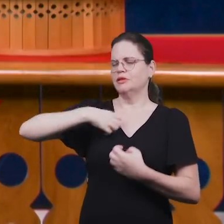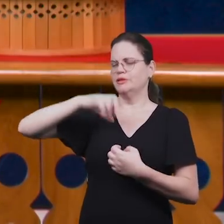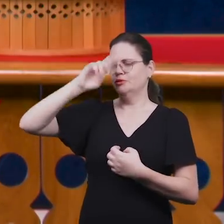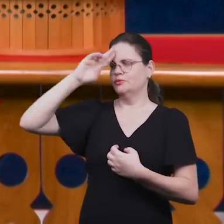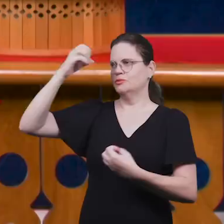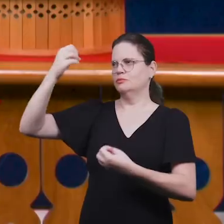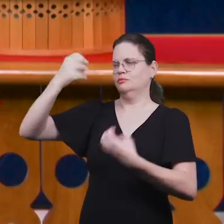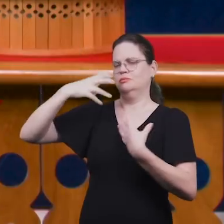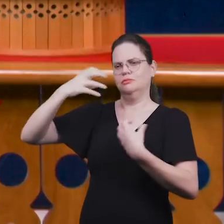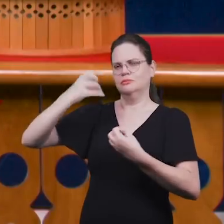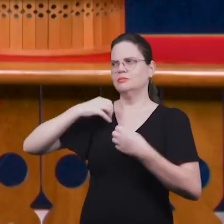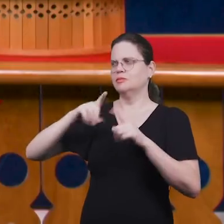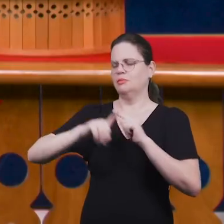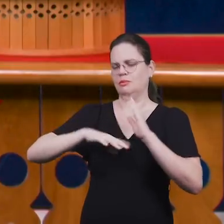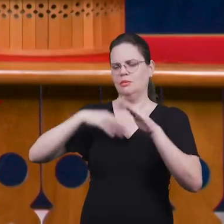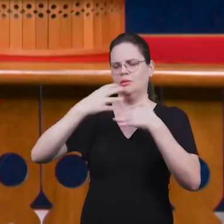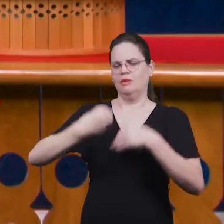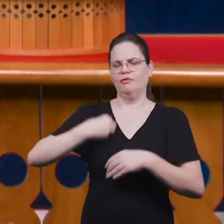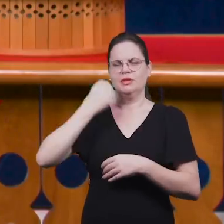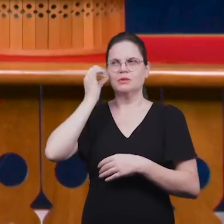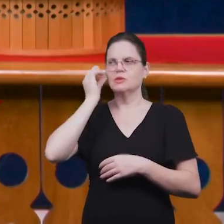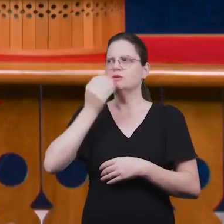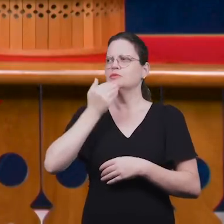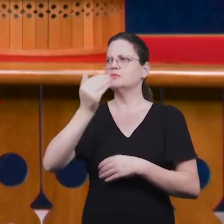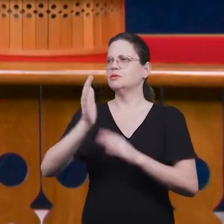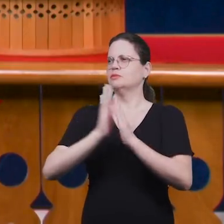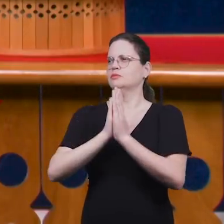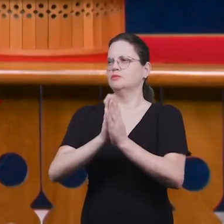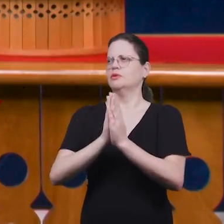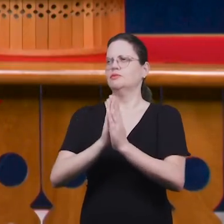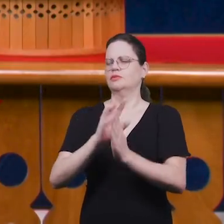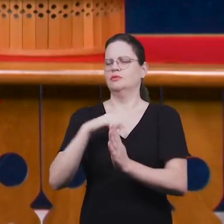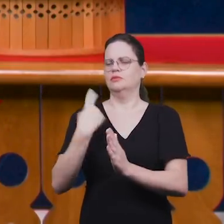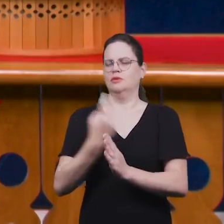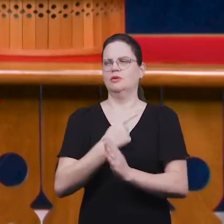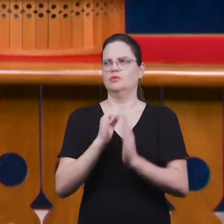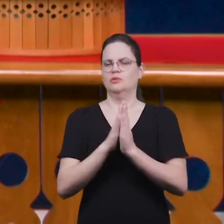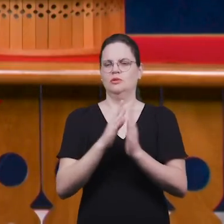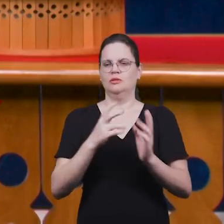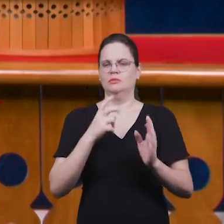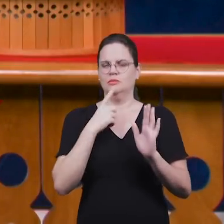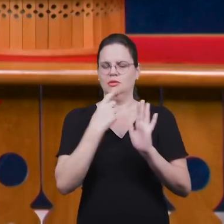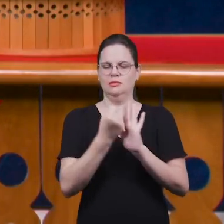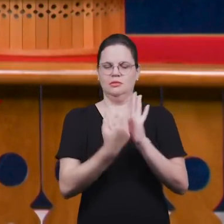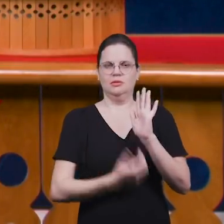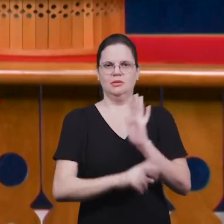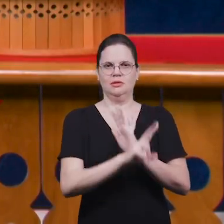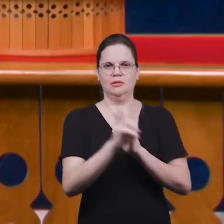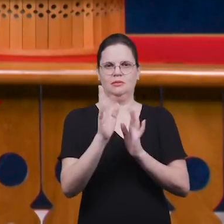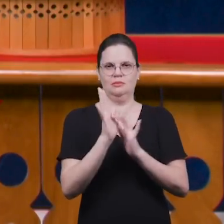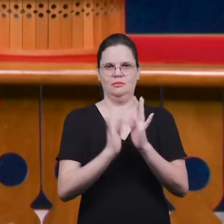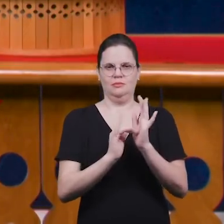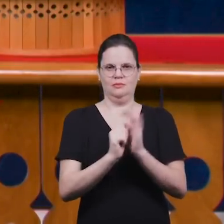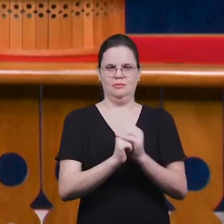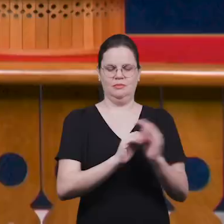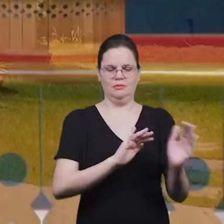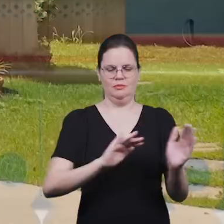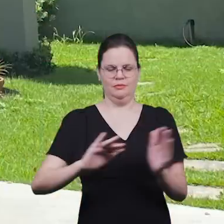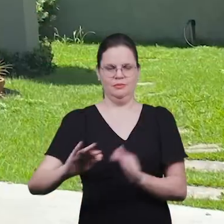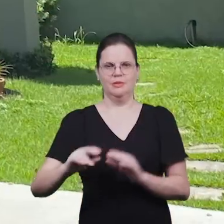aperfeiçoados na Tua obra. Nós suplicamos assim a Tua bênção, pois nós oramos pelo sangue em nome de Jesus.